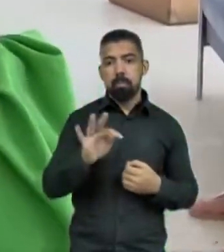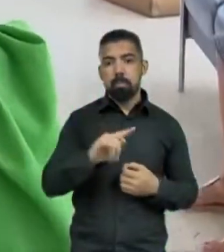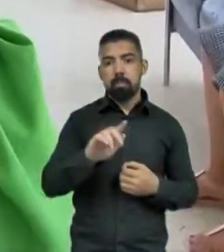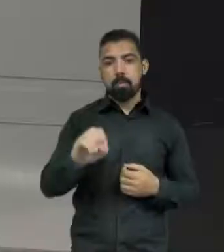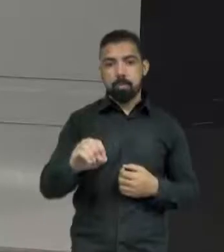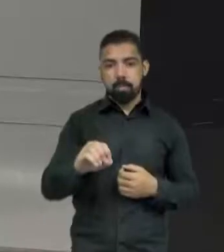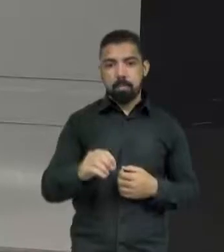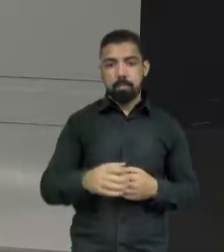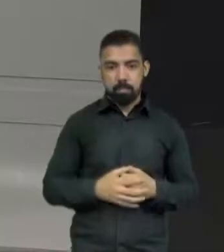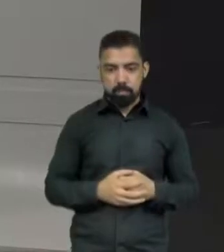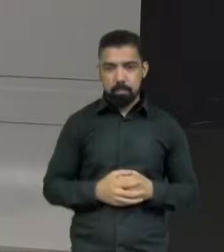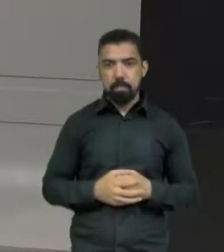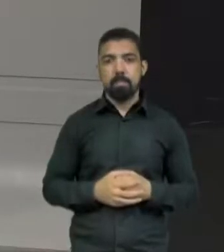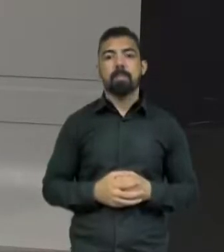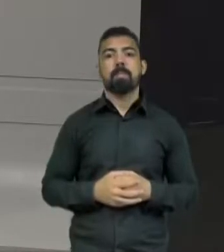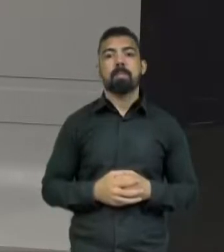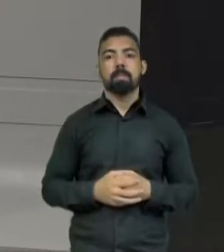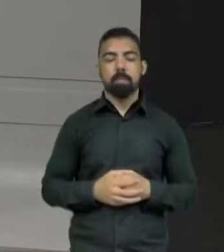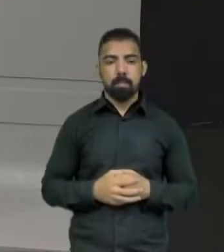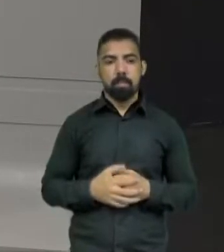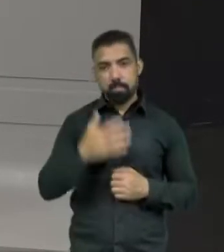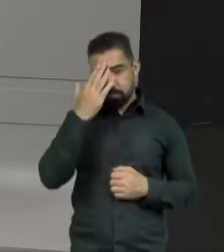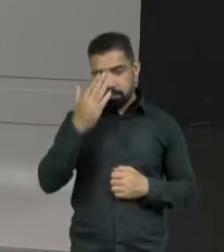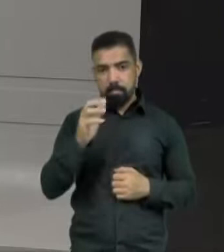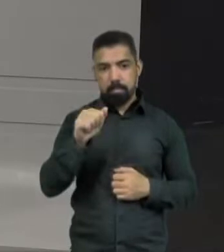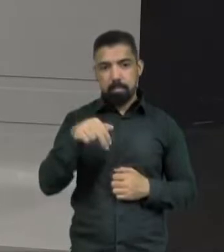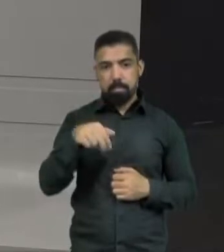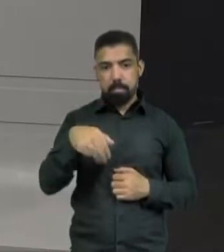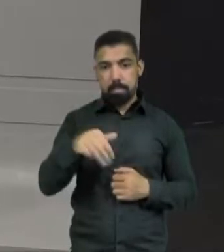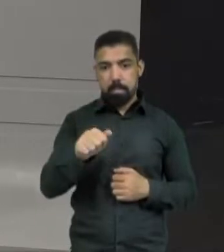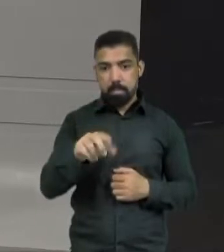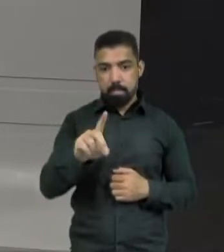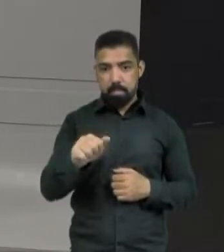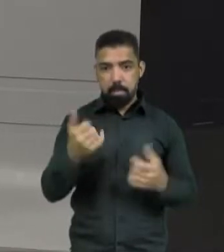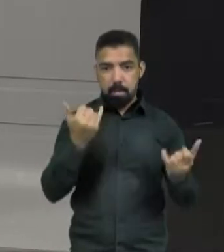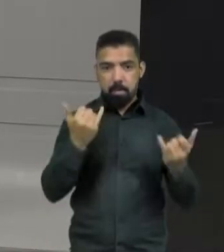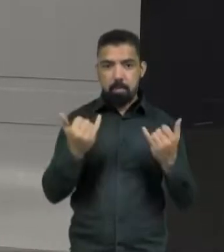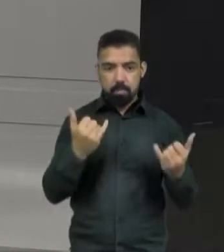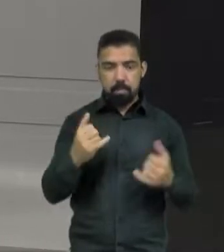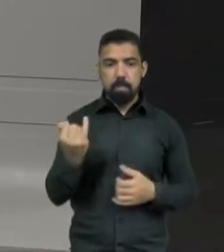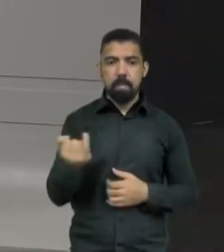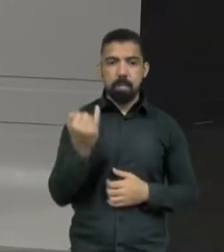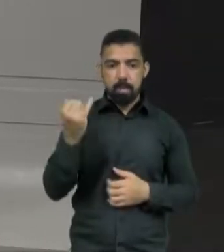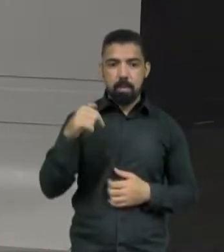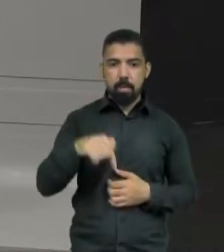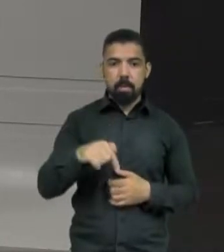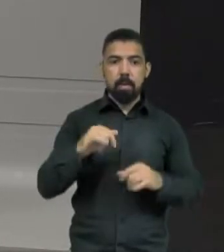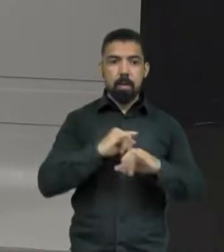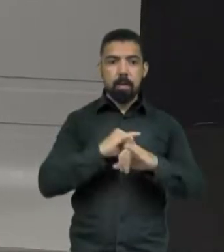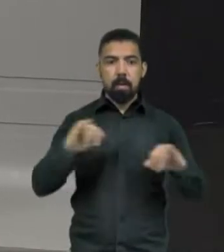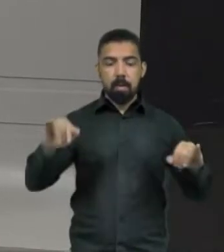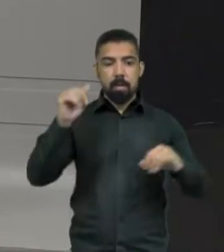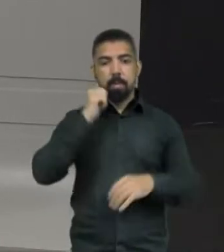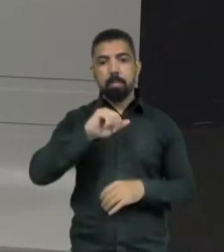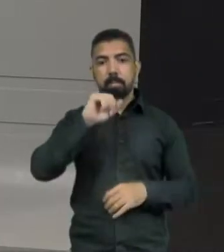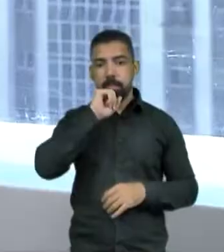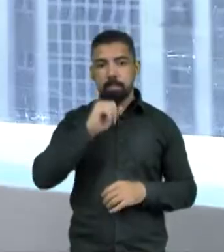estúdio. Thiago. Obrigado, viu, Amanda, pelas suas informações e esse importantíssimo alerta para as